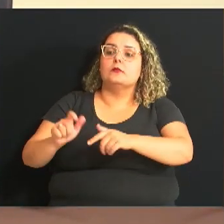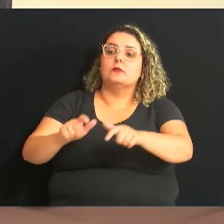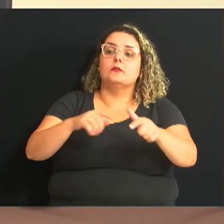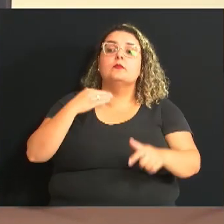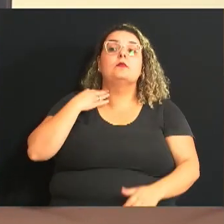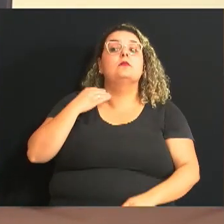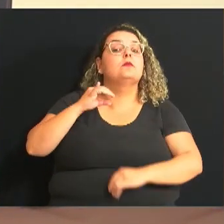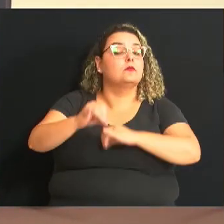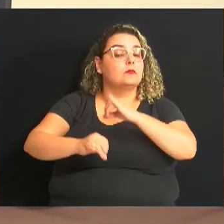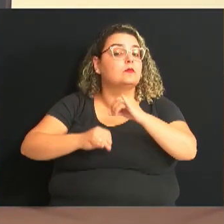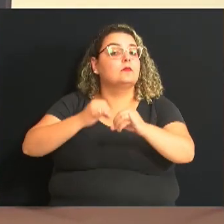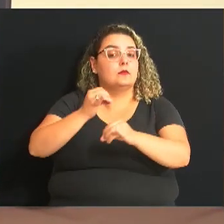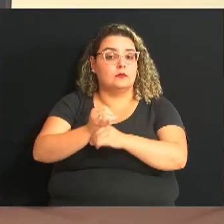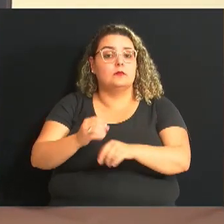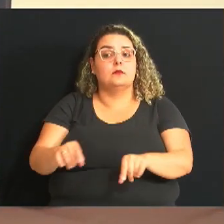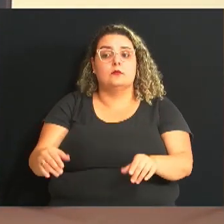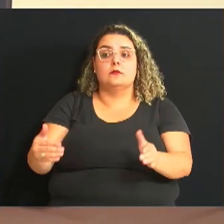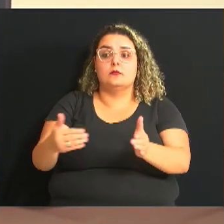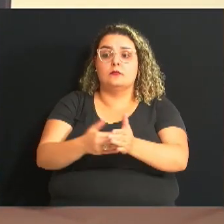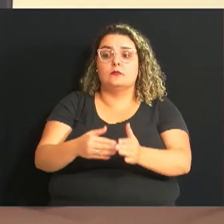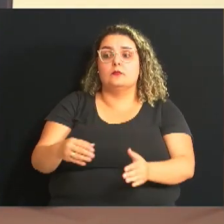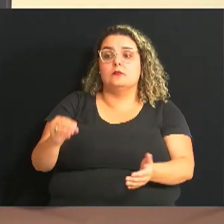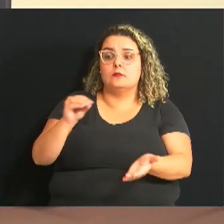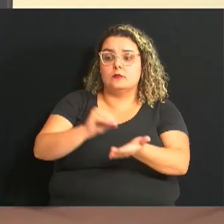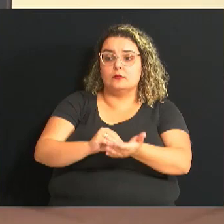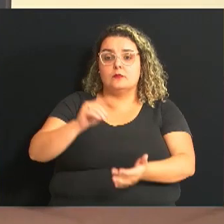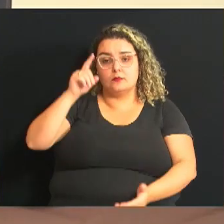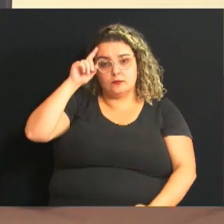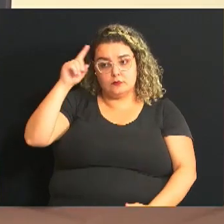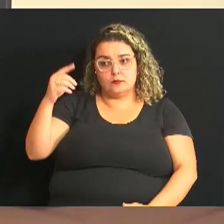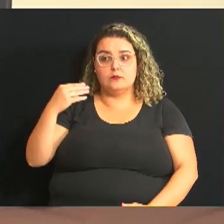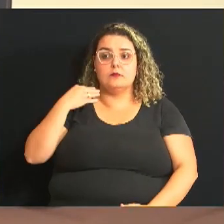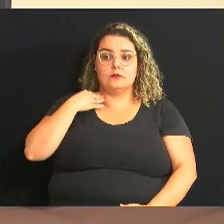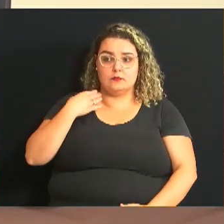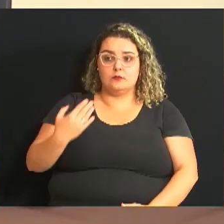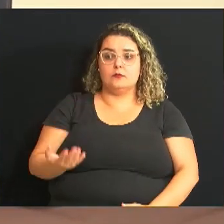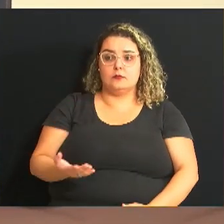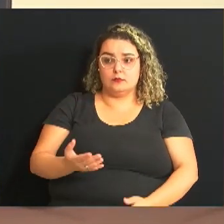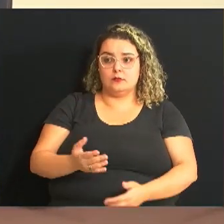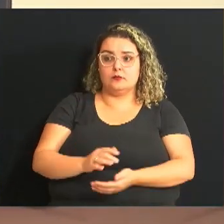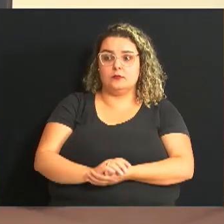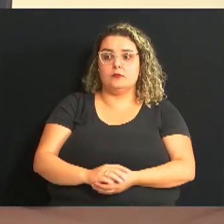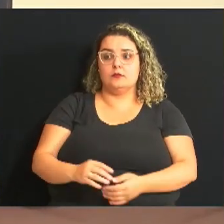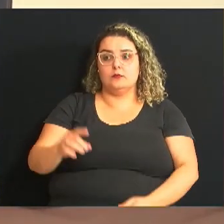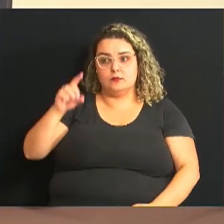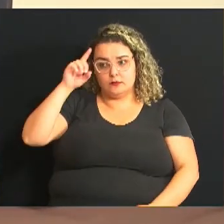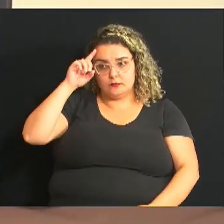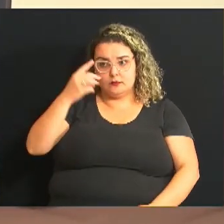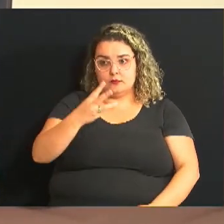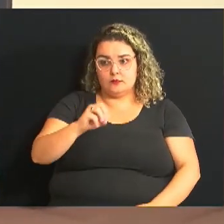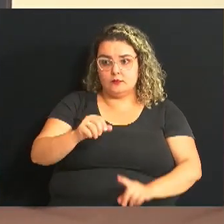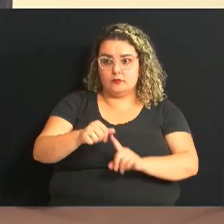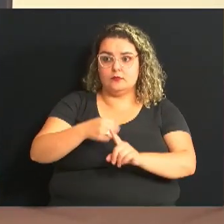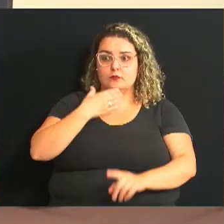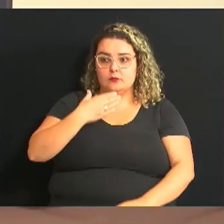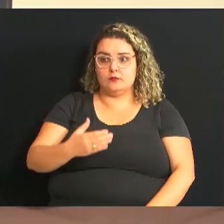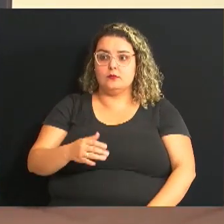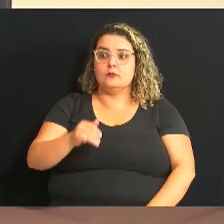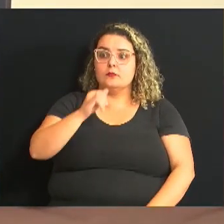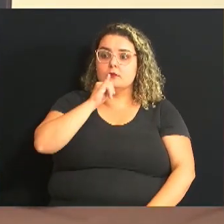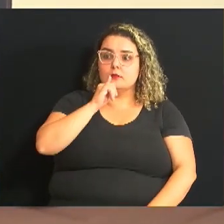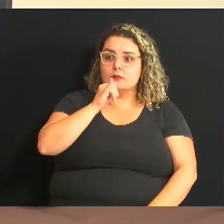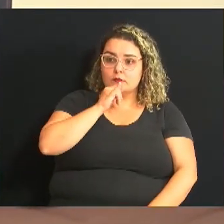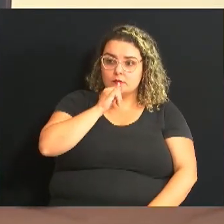internet, sempre até o último dia bancário do mês de dezembro, que é dia 30 de dezembro. Então, por exemplo,